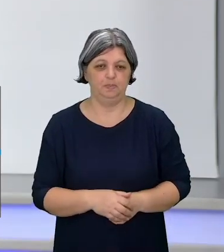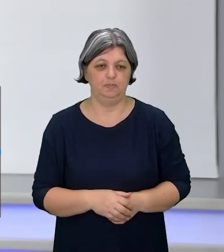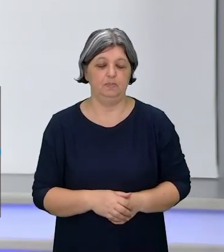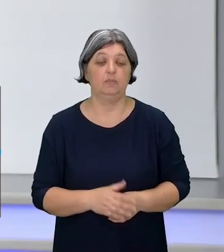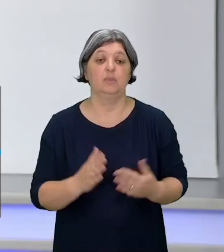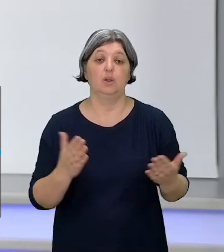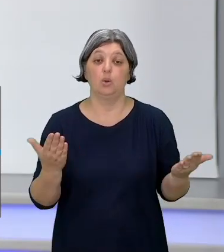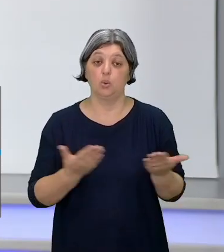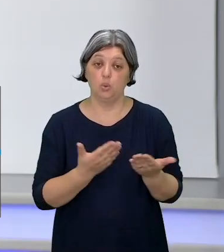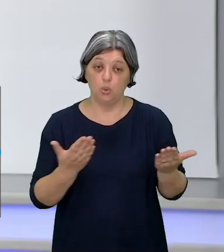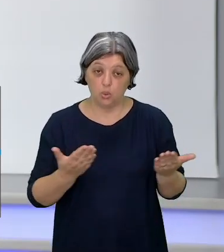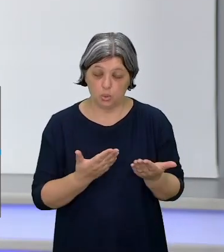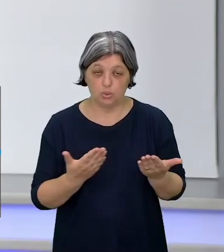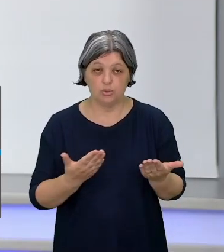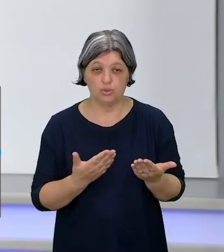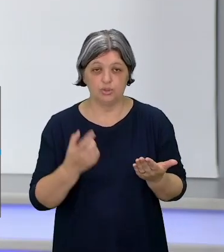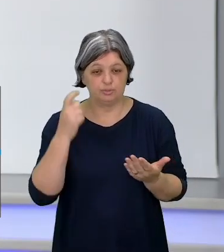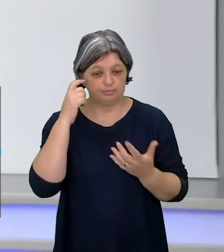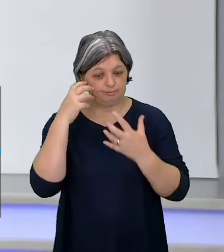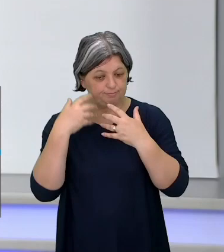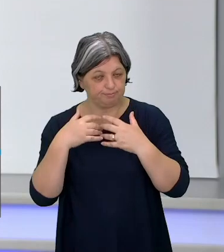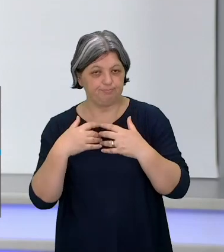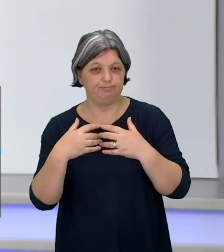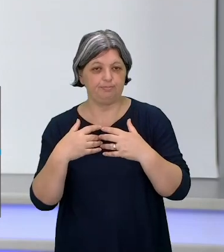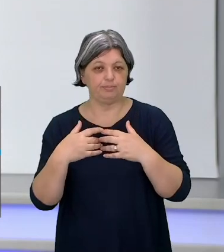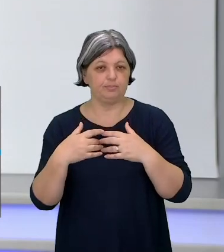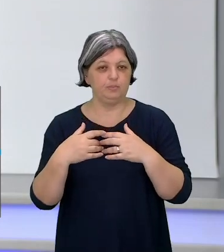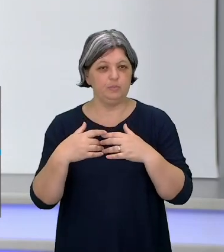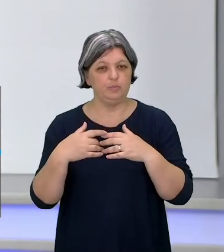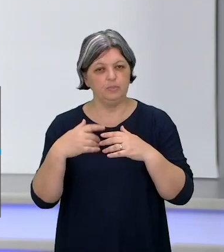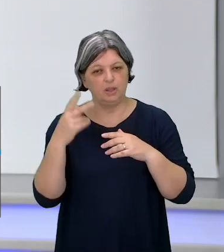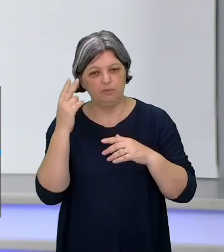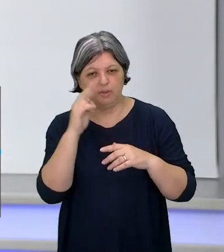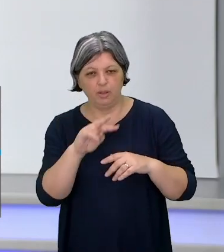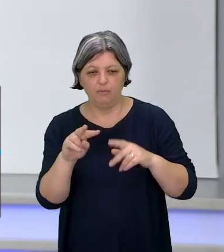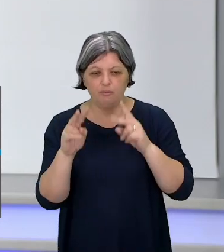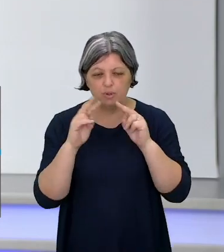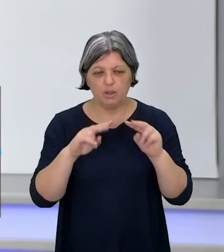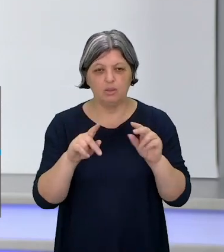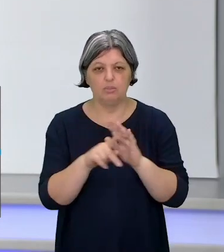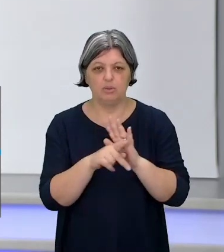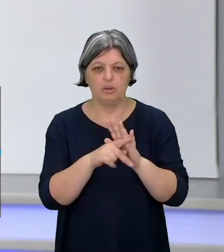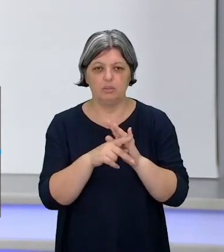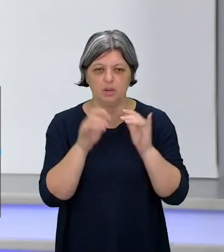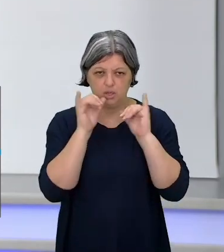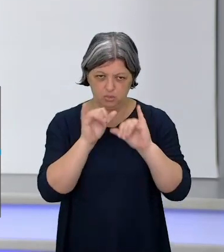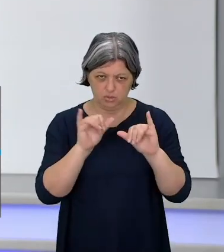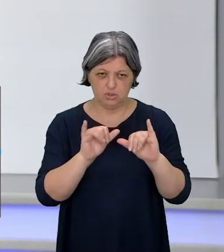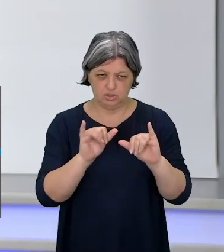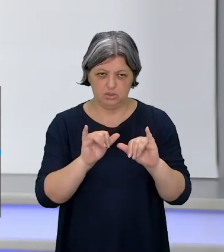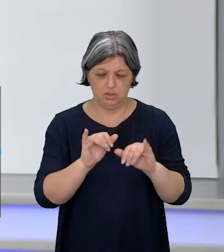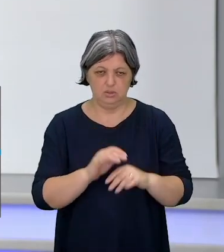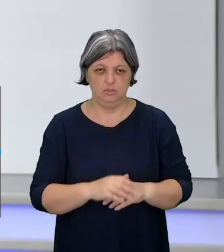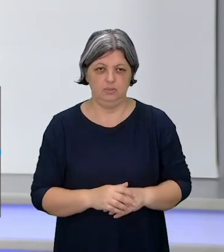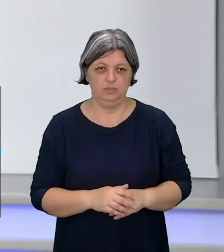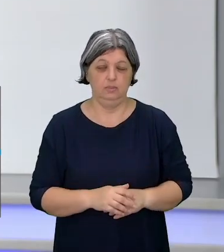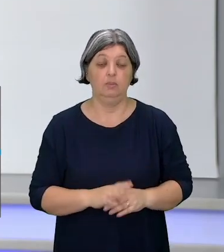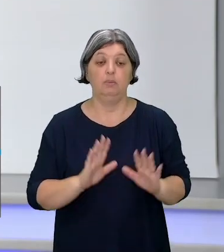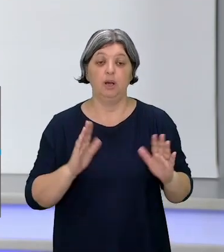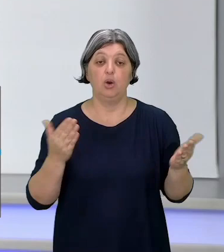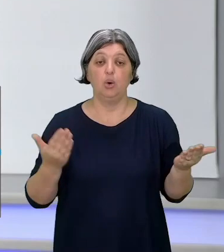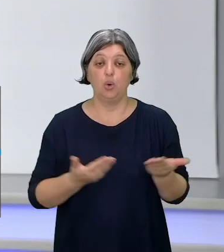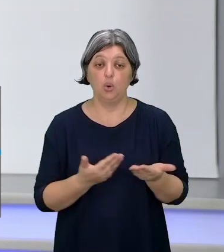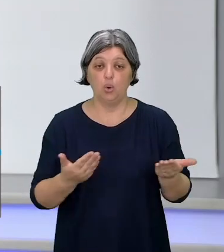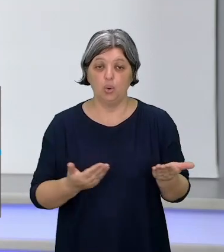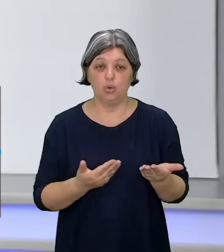vai olhar para algumas notícias. A gente até já deu alguma olhada nelas, mas hoje a